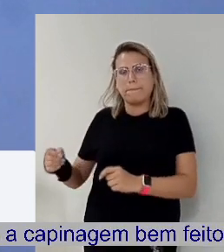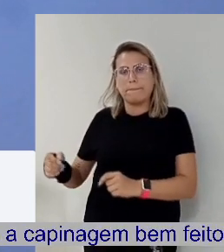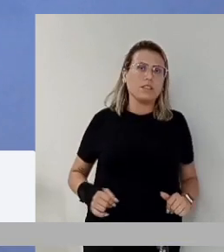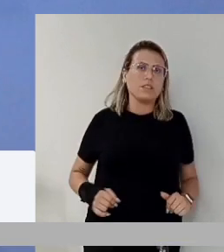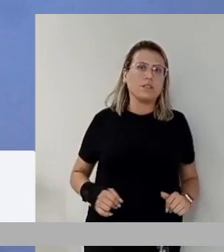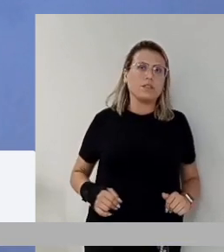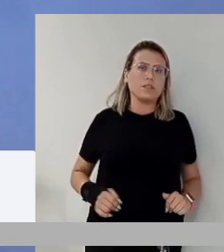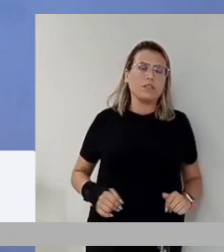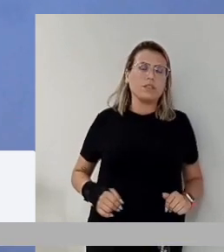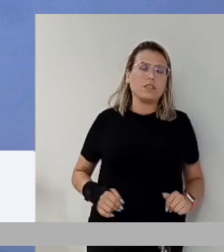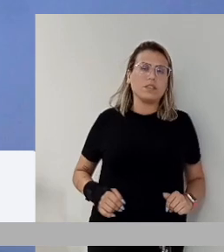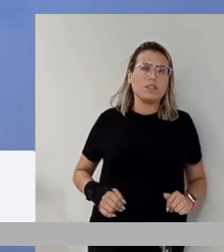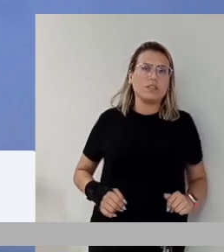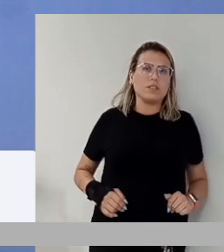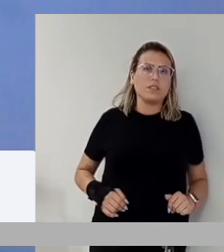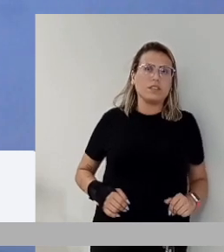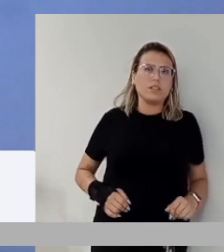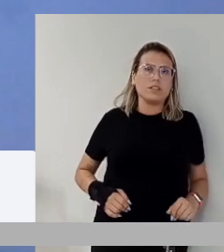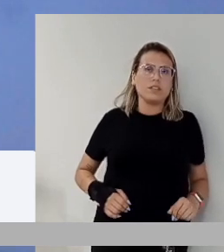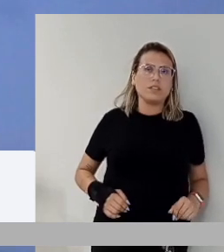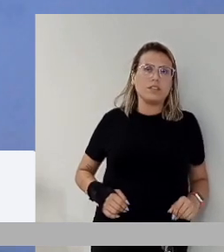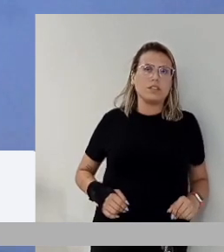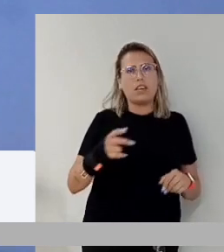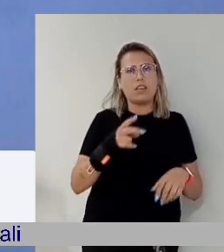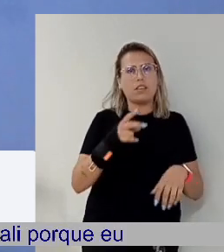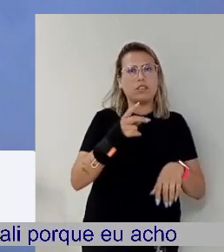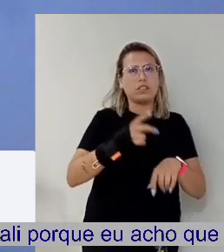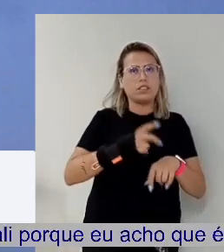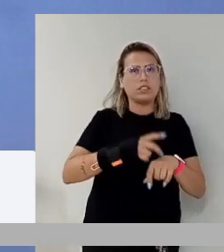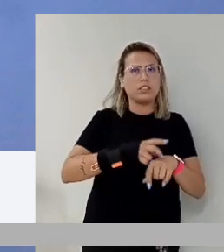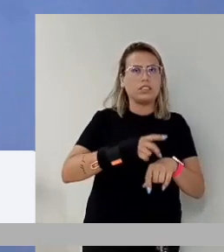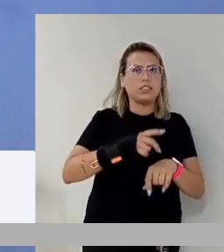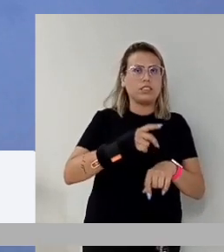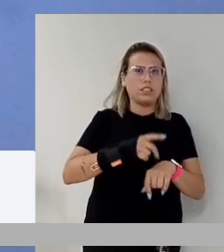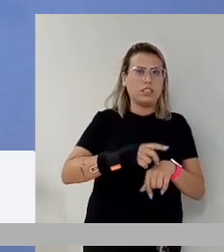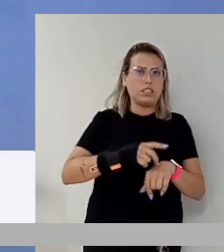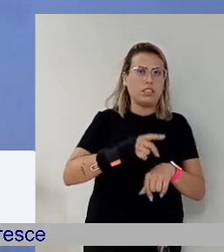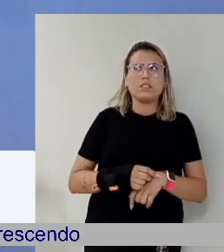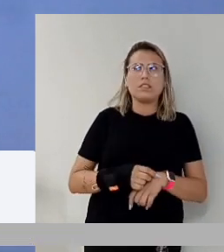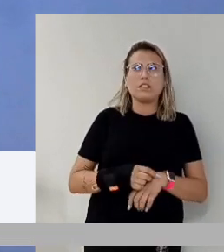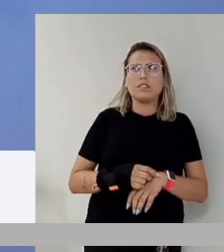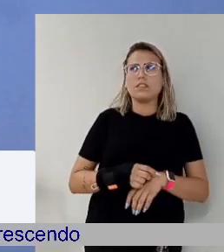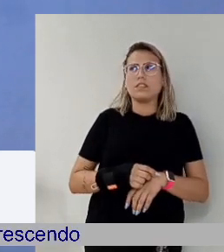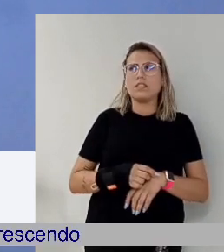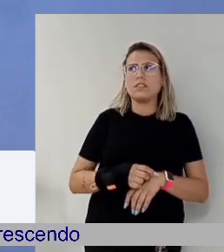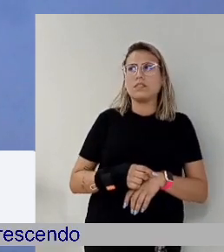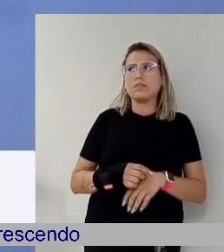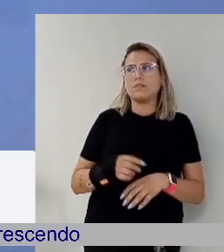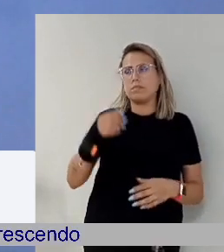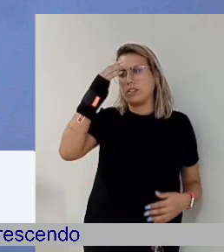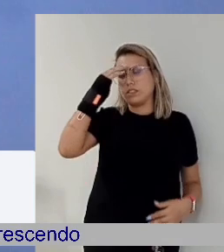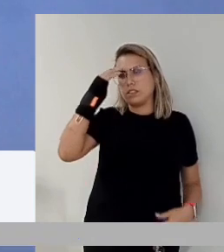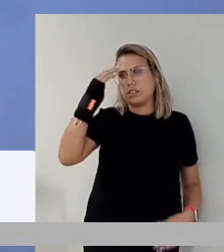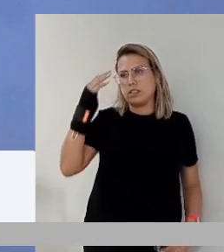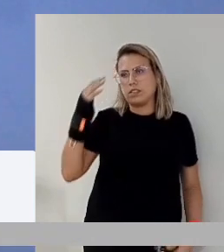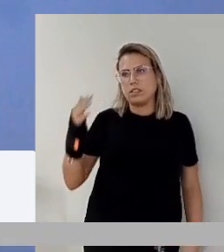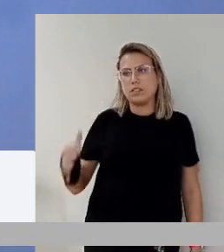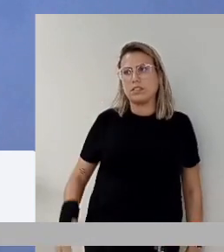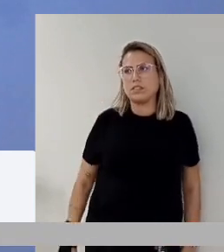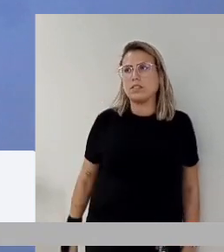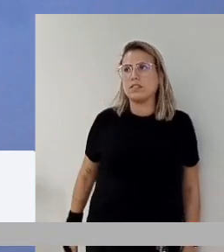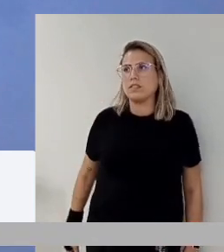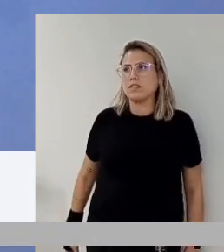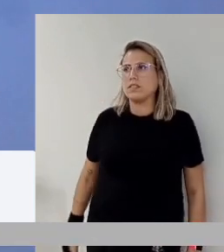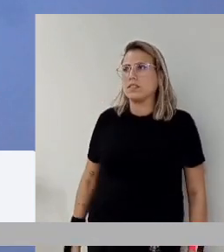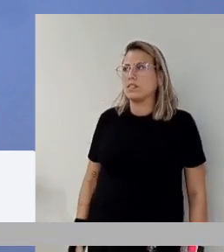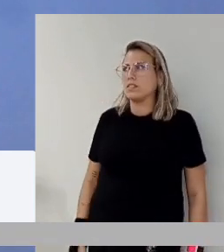também a fazer uma calçada ali porque eu acho que é o mais viável porque evitaria de ficar crescendo Obrigado só isso mesmo só para reforçar